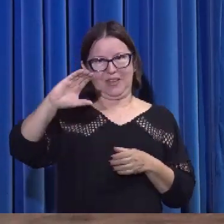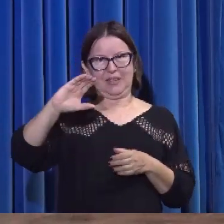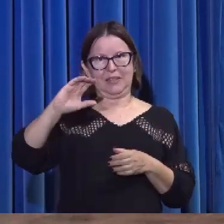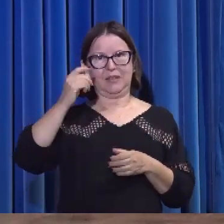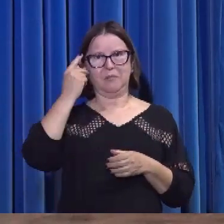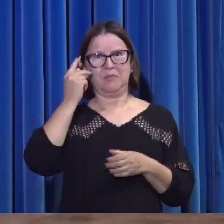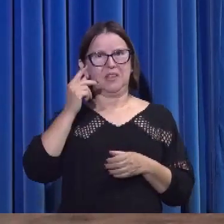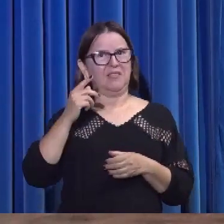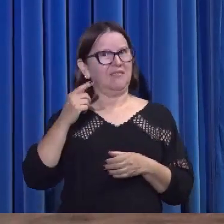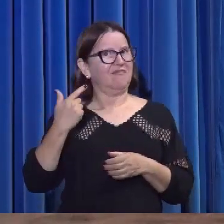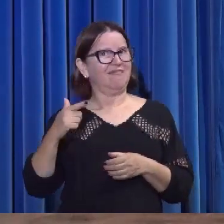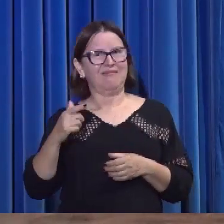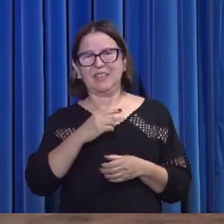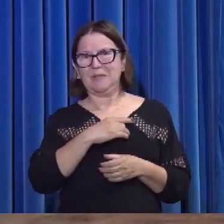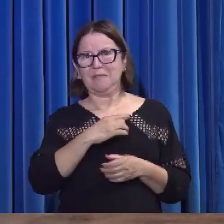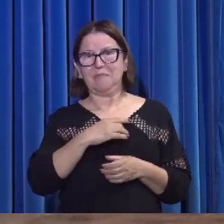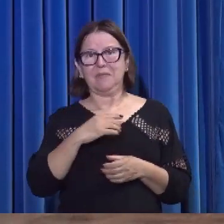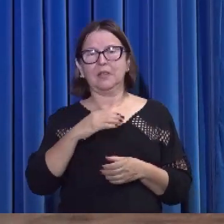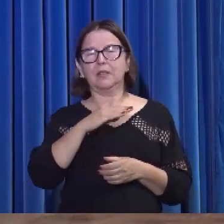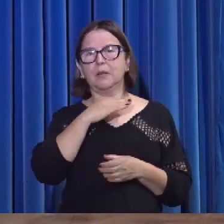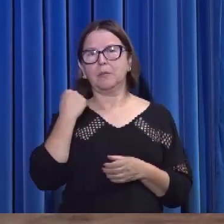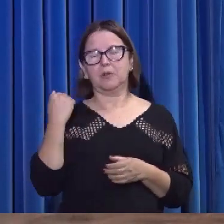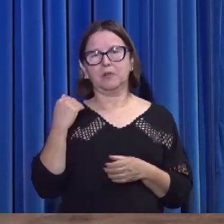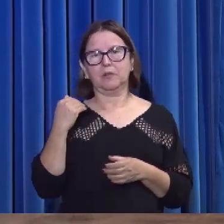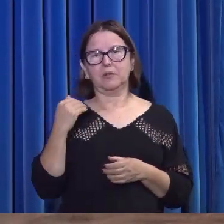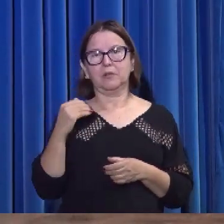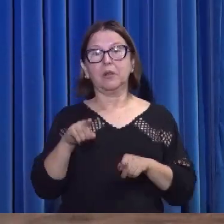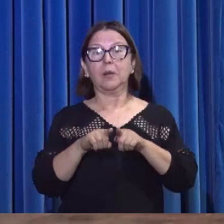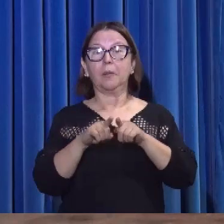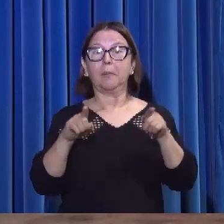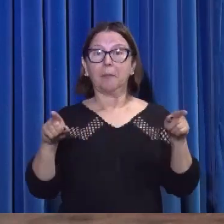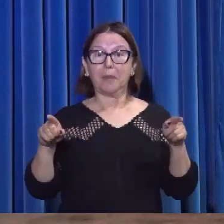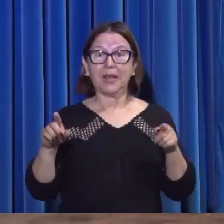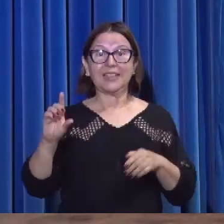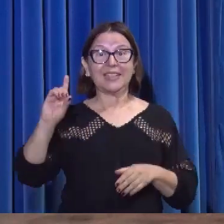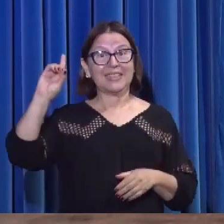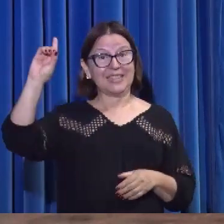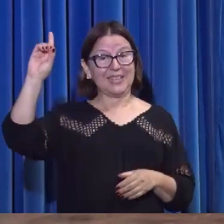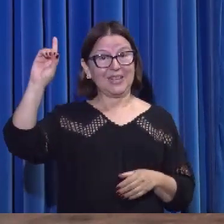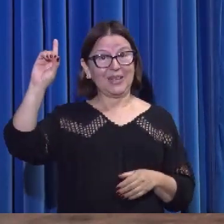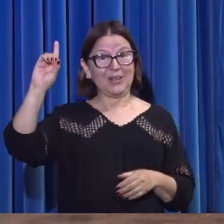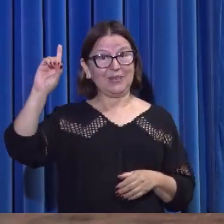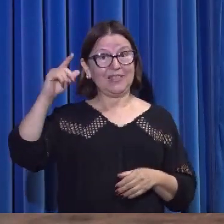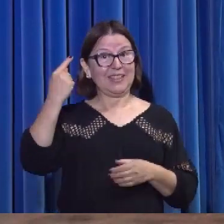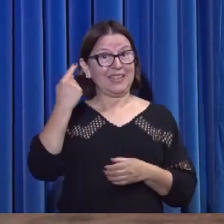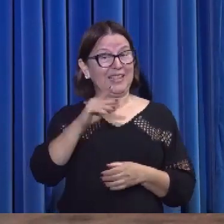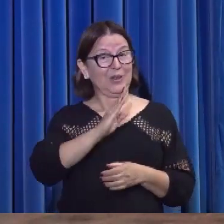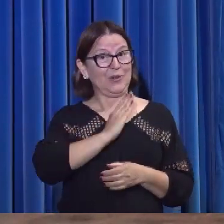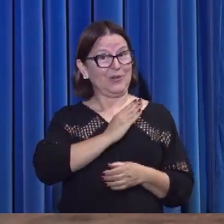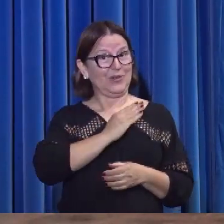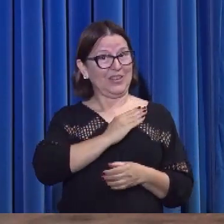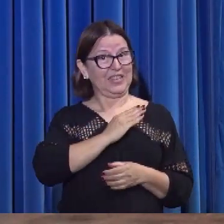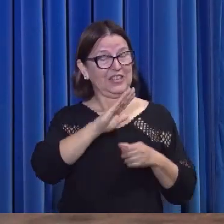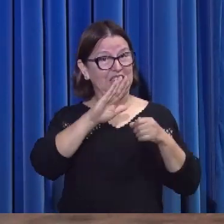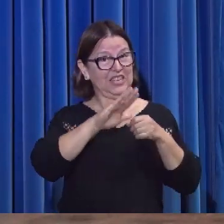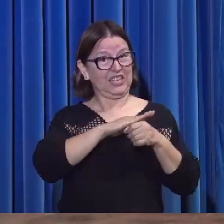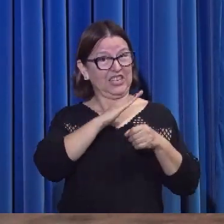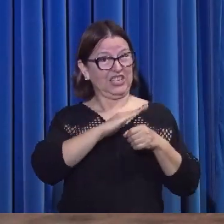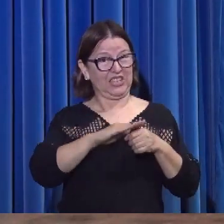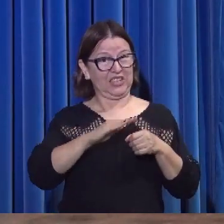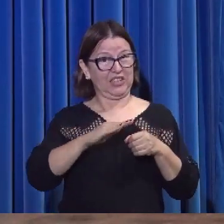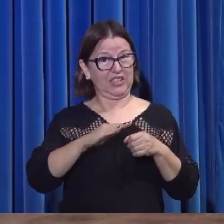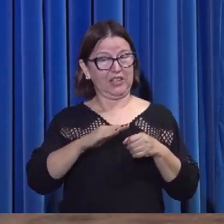coração, pode encher também. Mas muitas vezes ele vai encher o teu coração lá no leito,